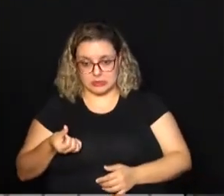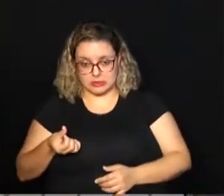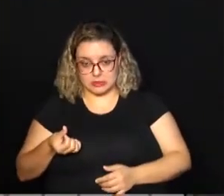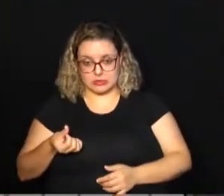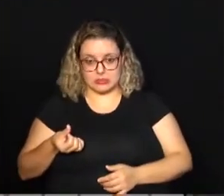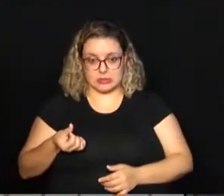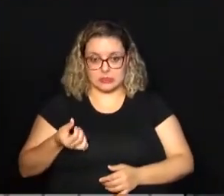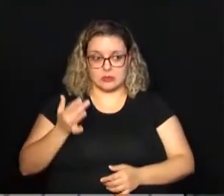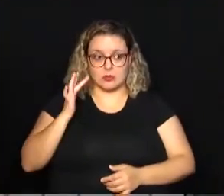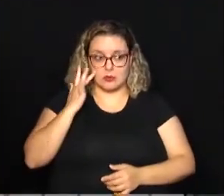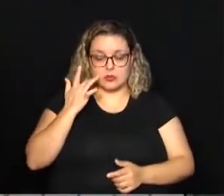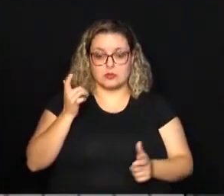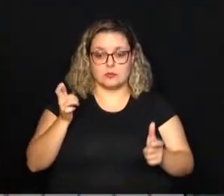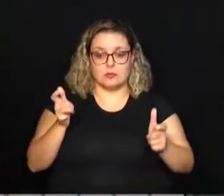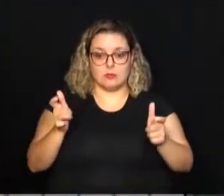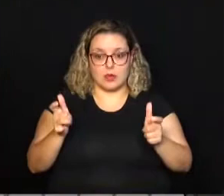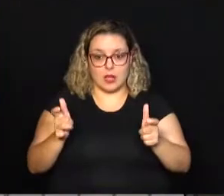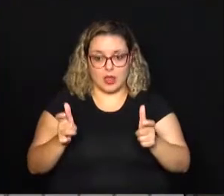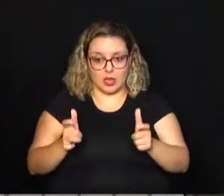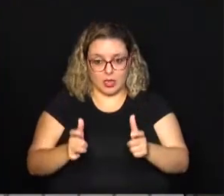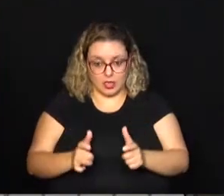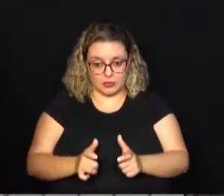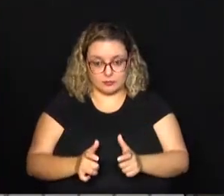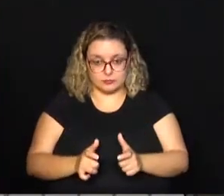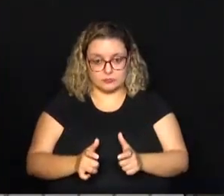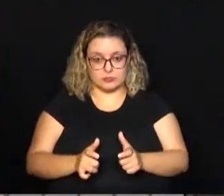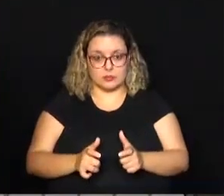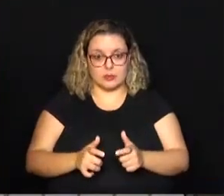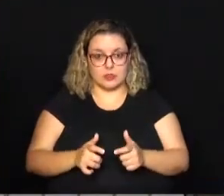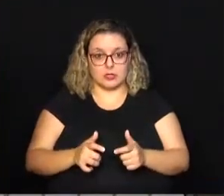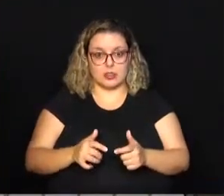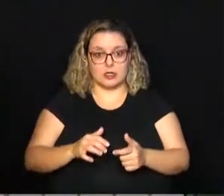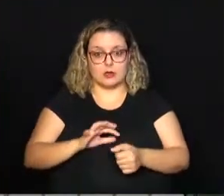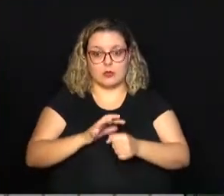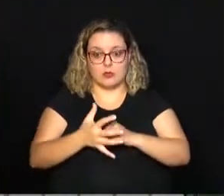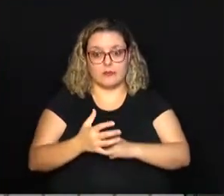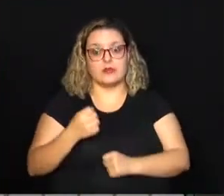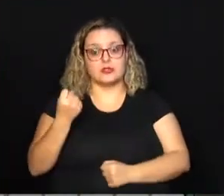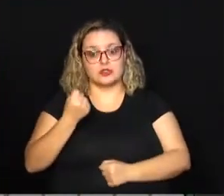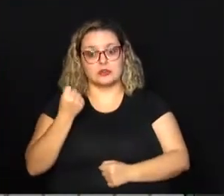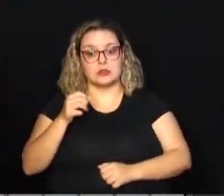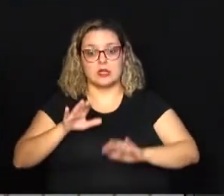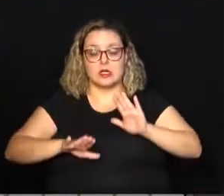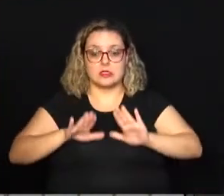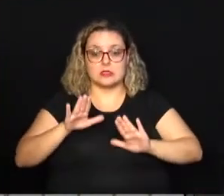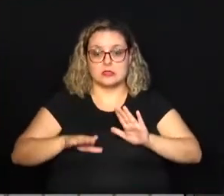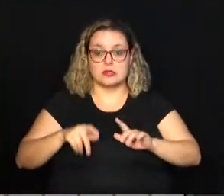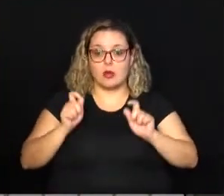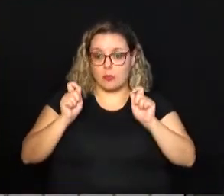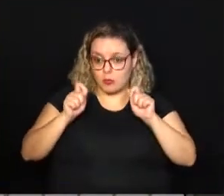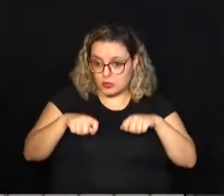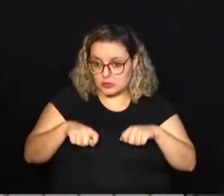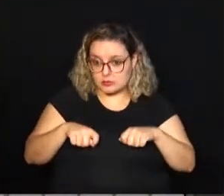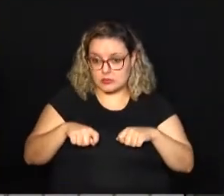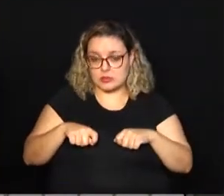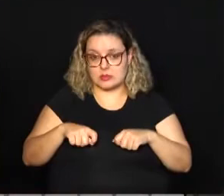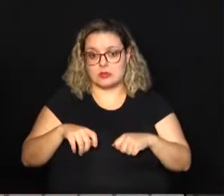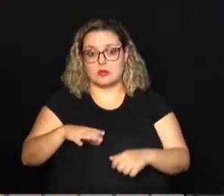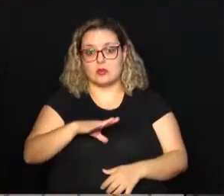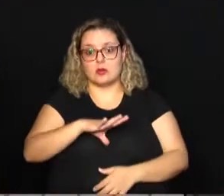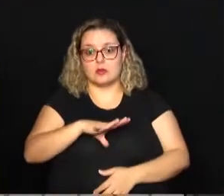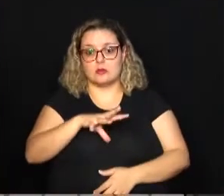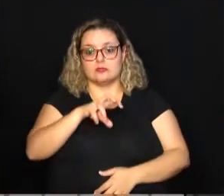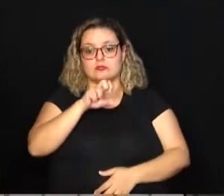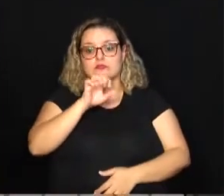acho que muito os casos graves, isso vai dar talvez a possibilidade de o município respirar um